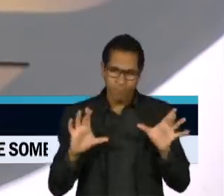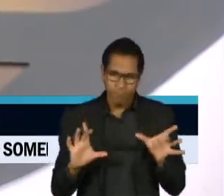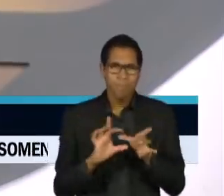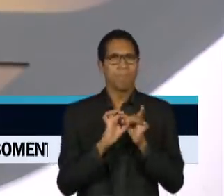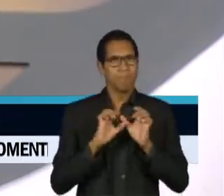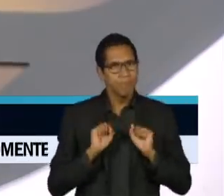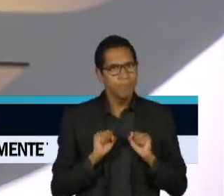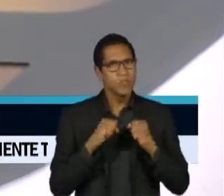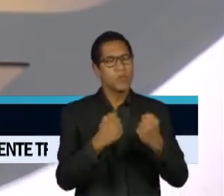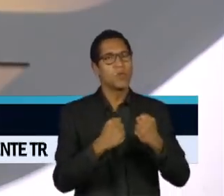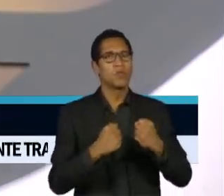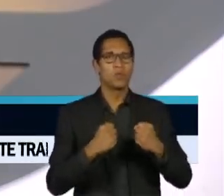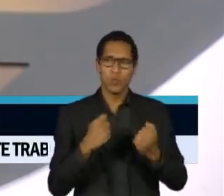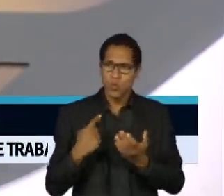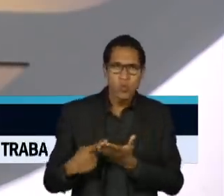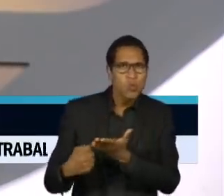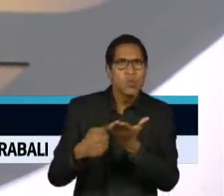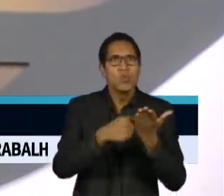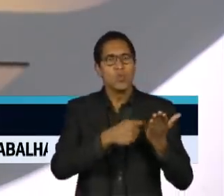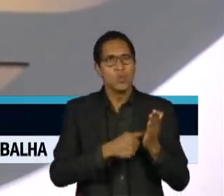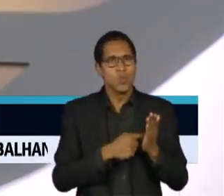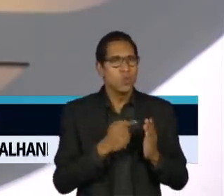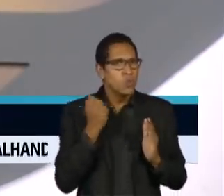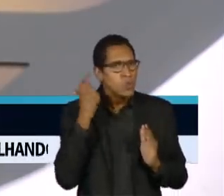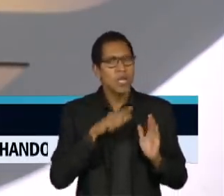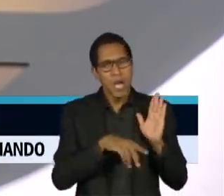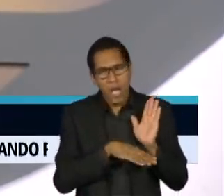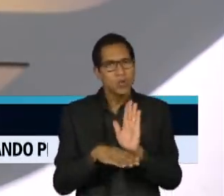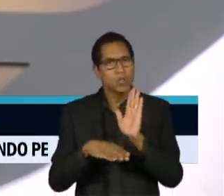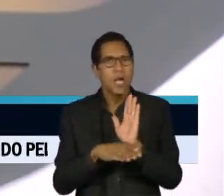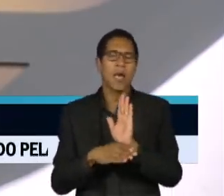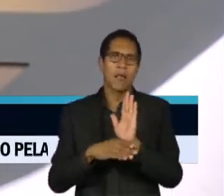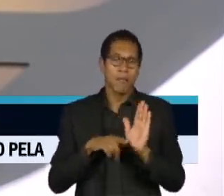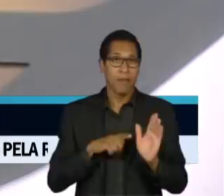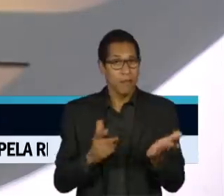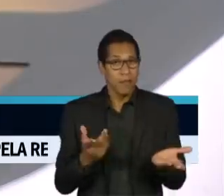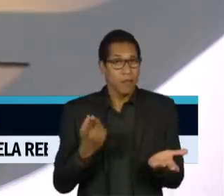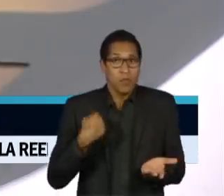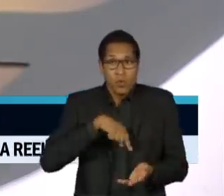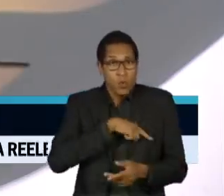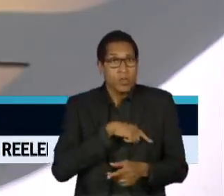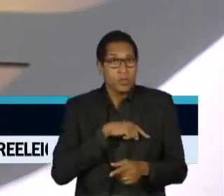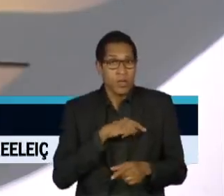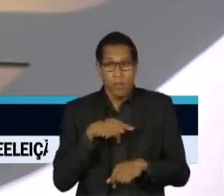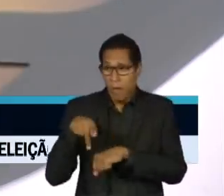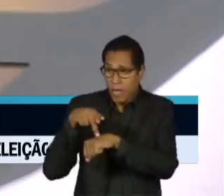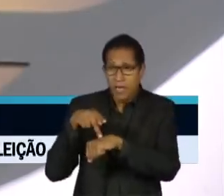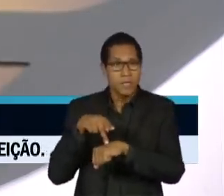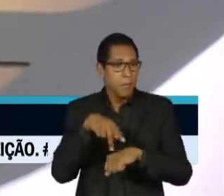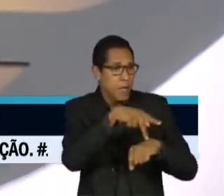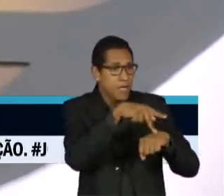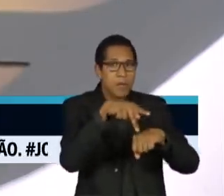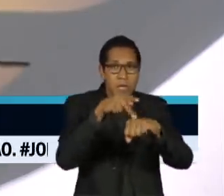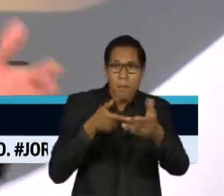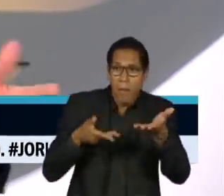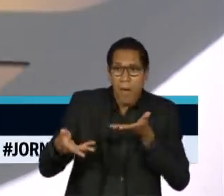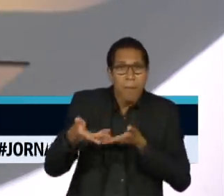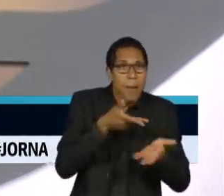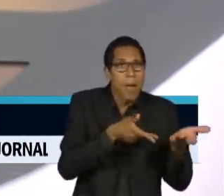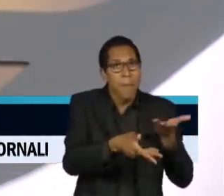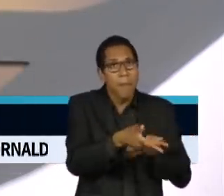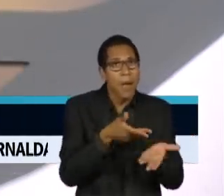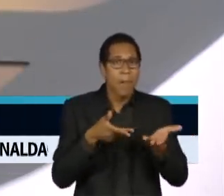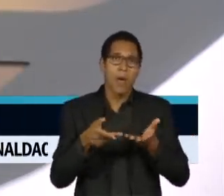e nós temos muito a oferecer a todos os países agindo dessa forma. E é um antídoto